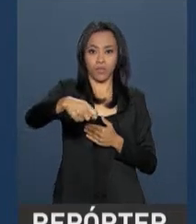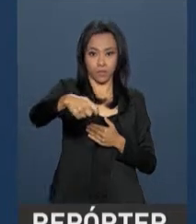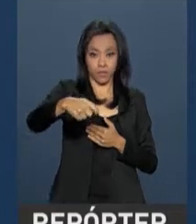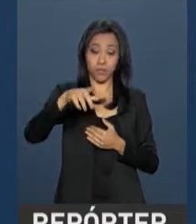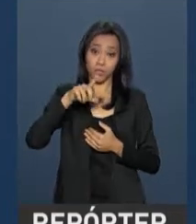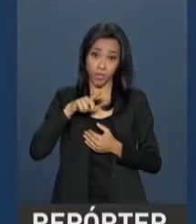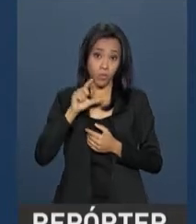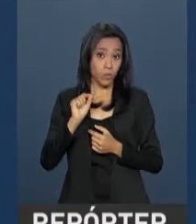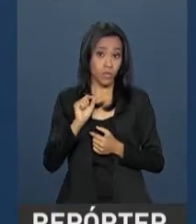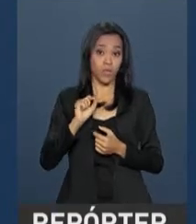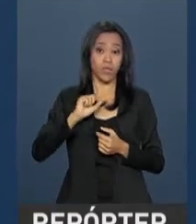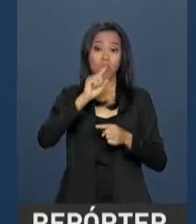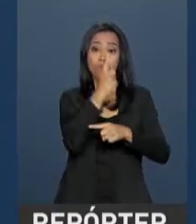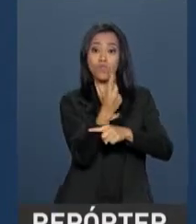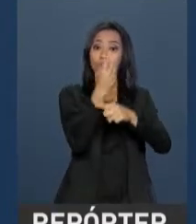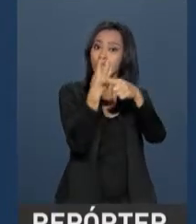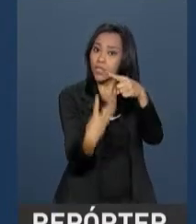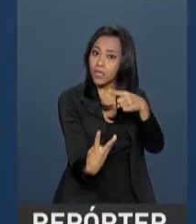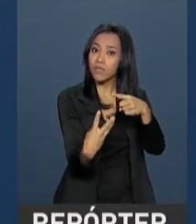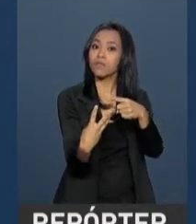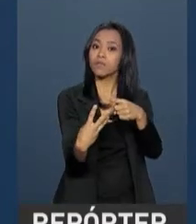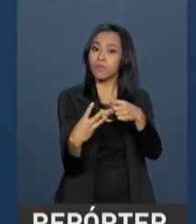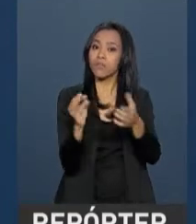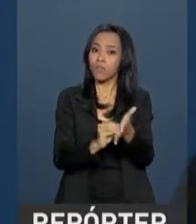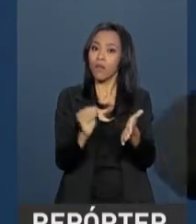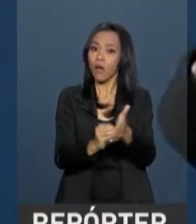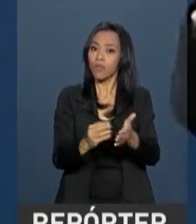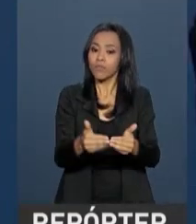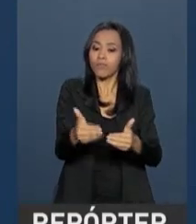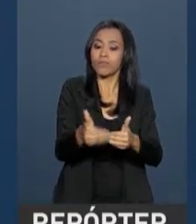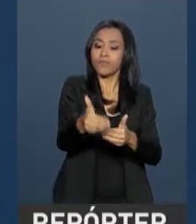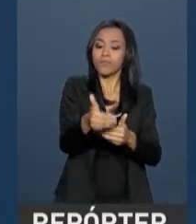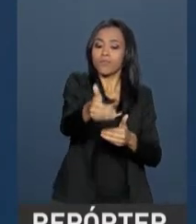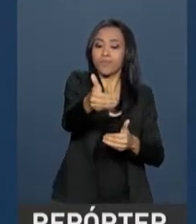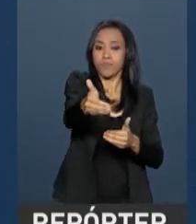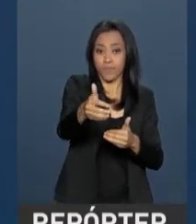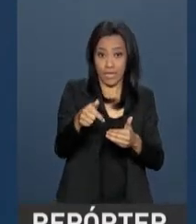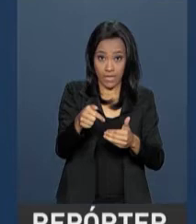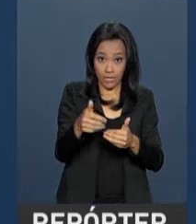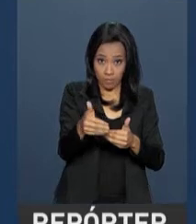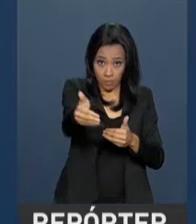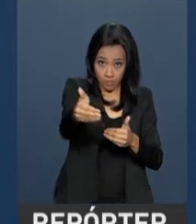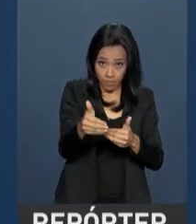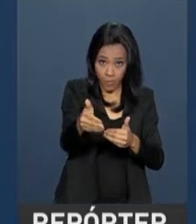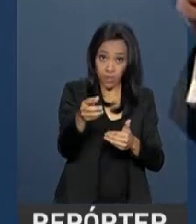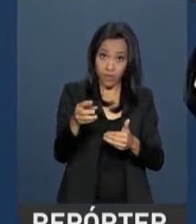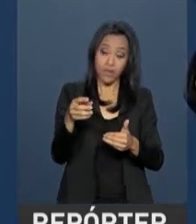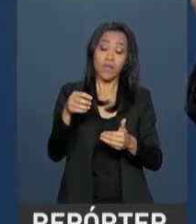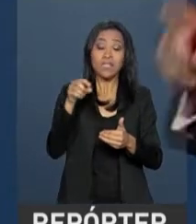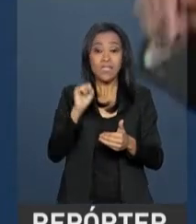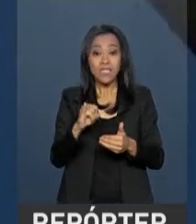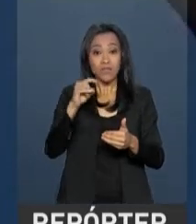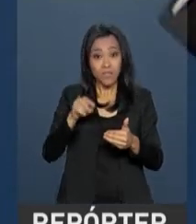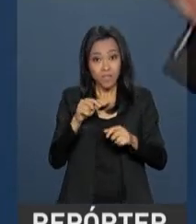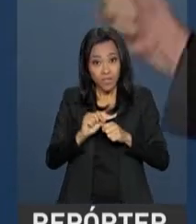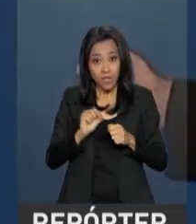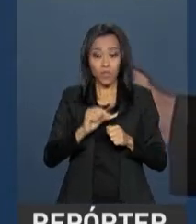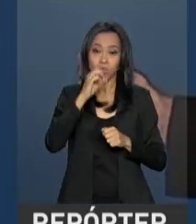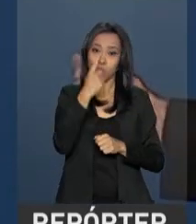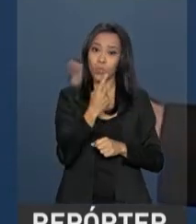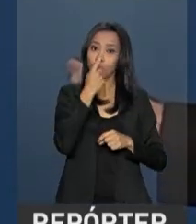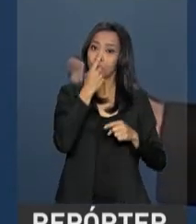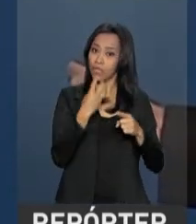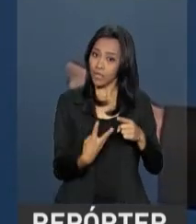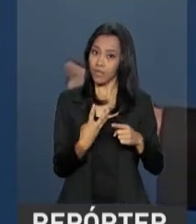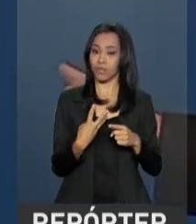terço do nosso governo ainda pela frente neste um terço se nós fizemos num tenso de tudo aquilo que nós